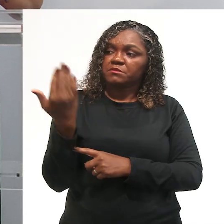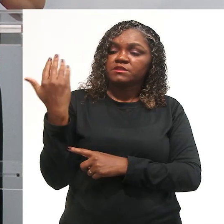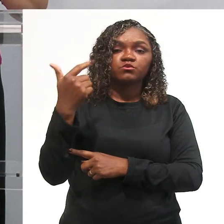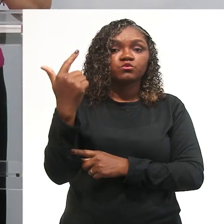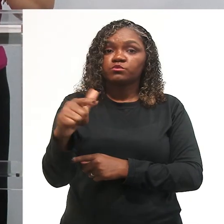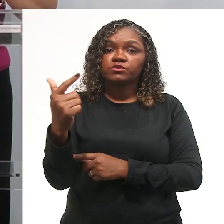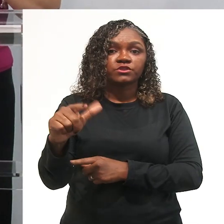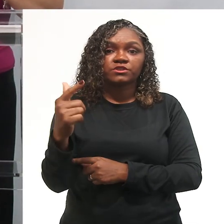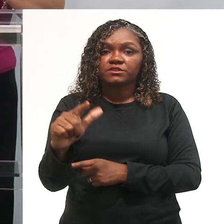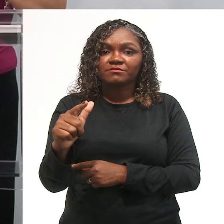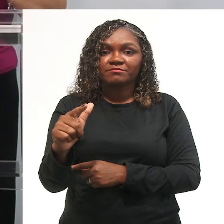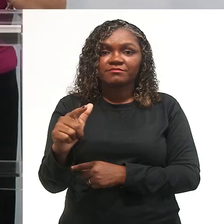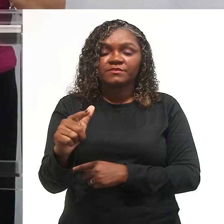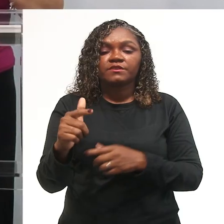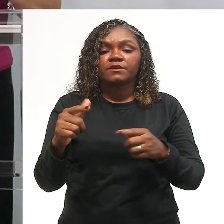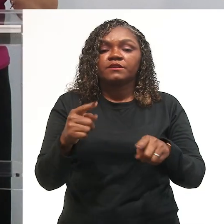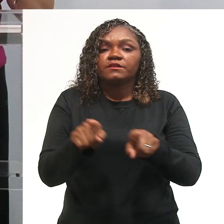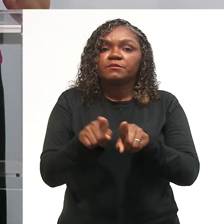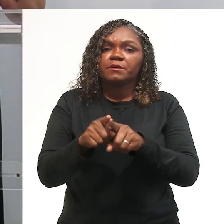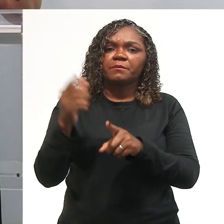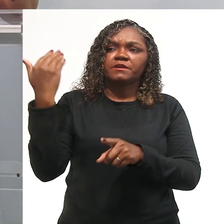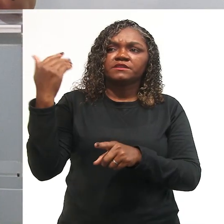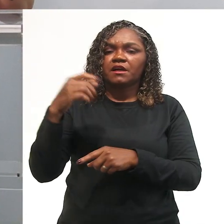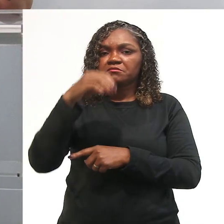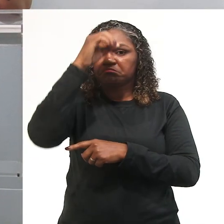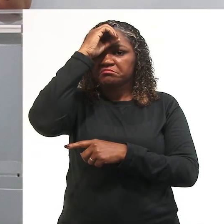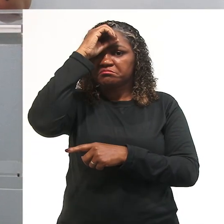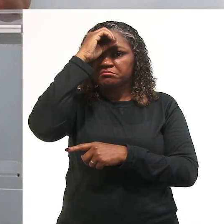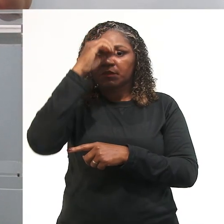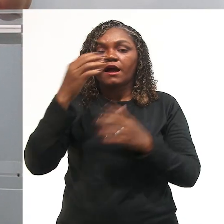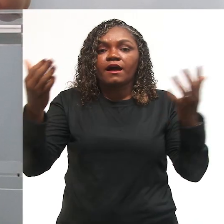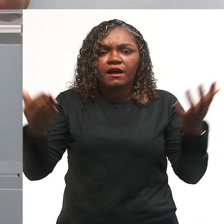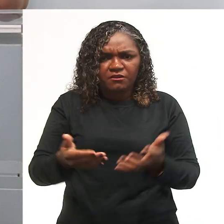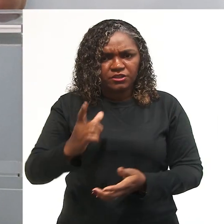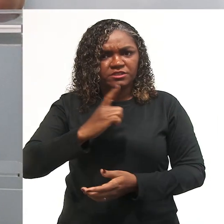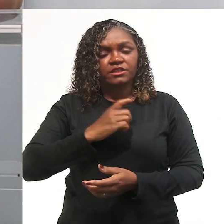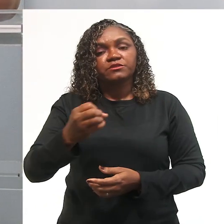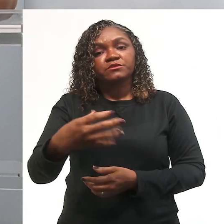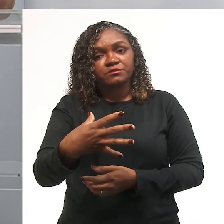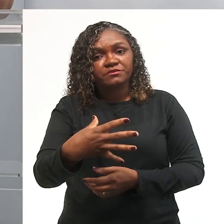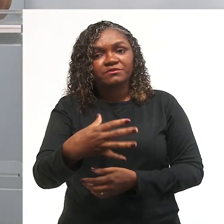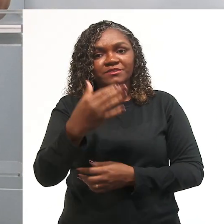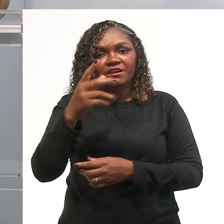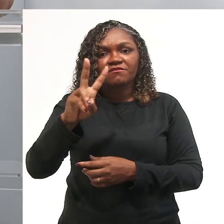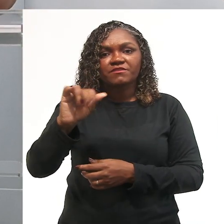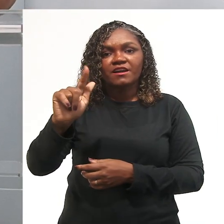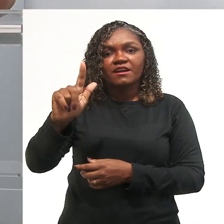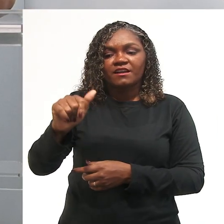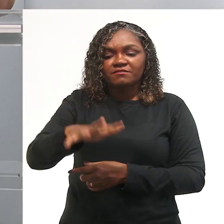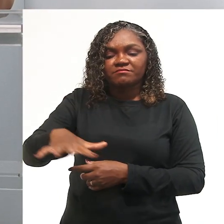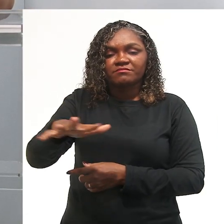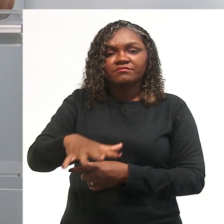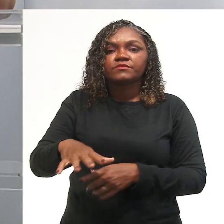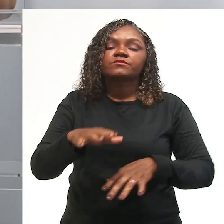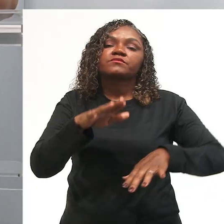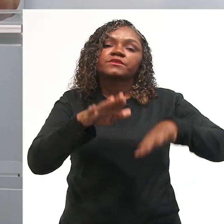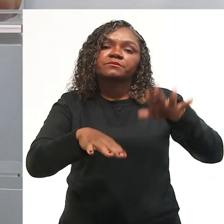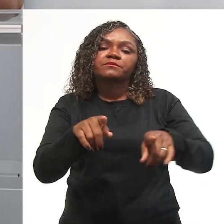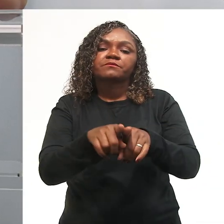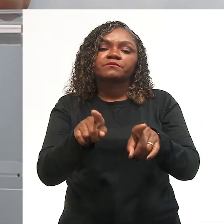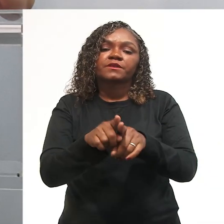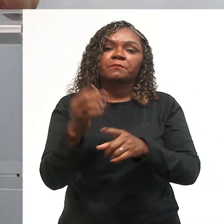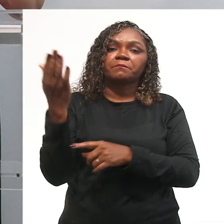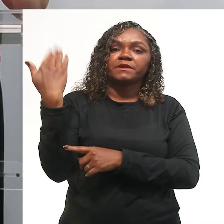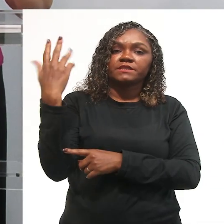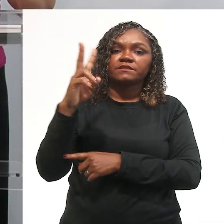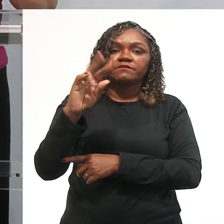gente também nem imaginava naquela época que pudesse existir. Como também algumas vagas de emprego que